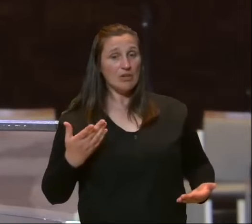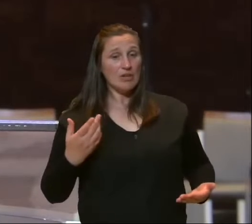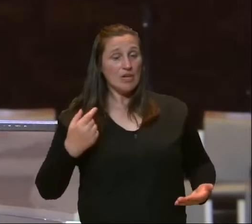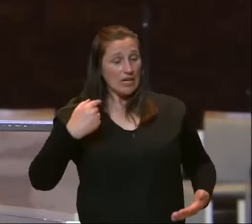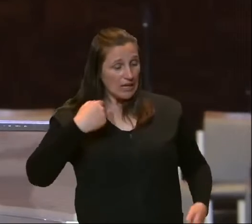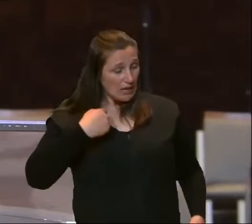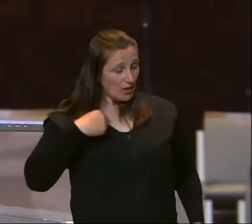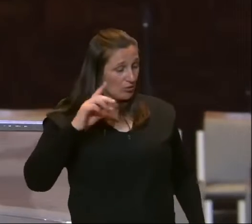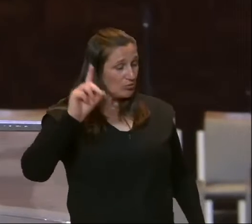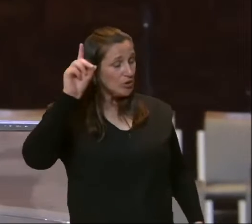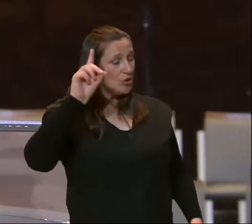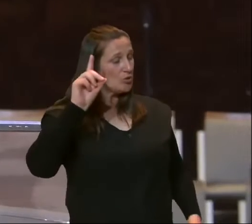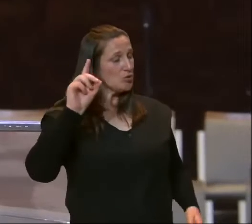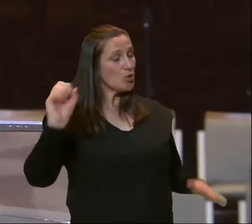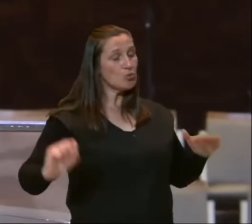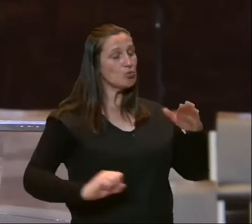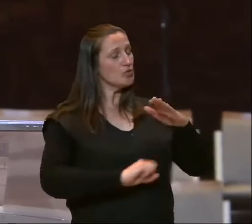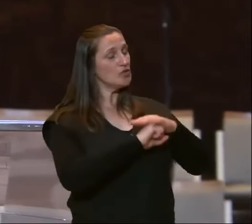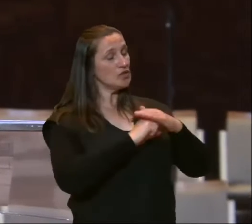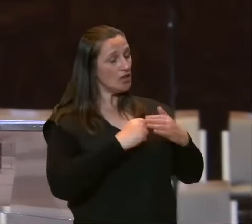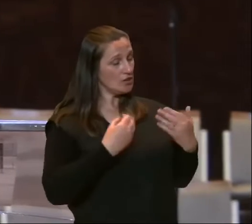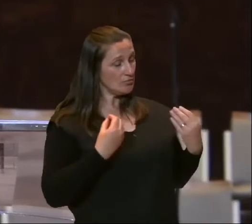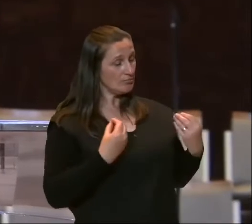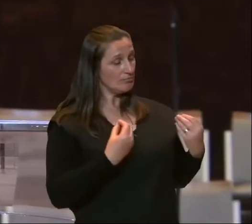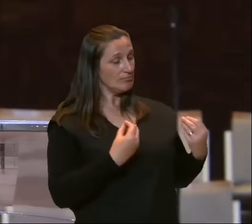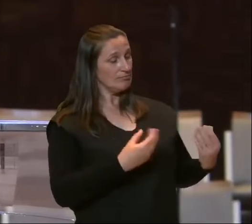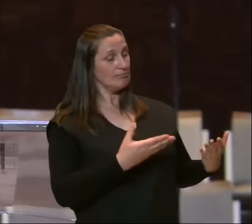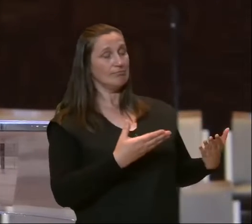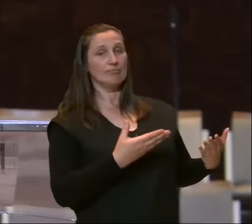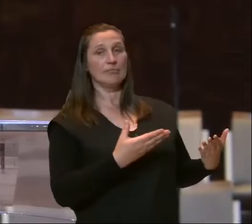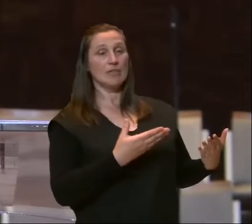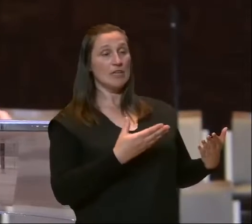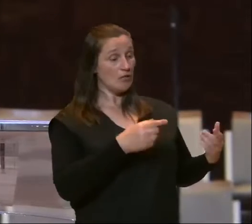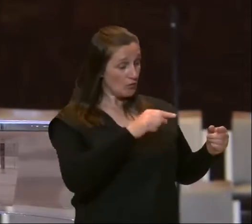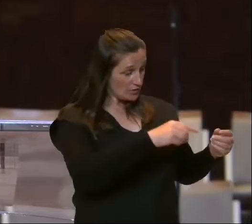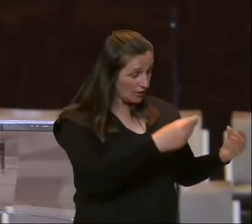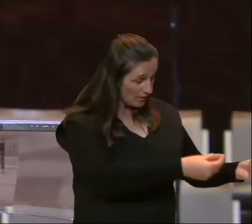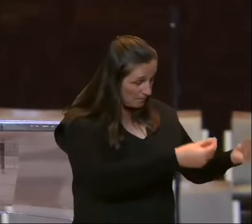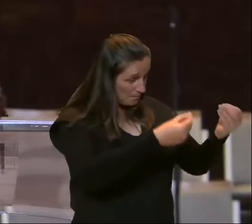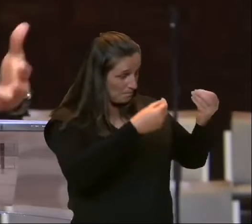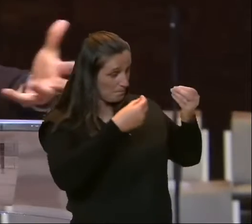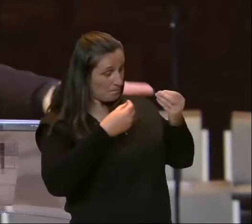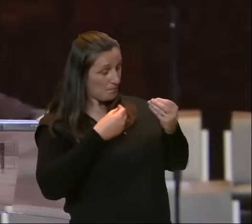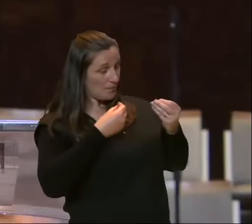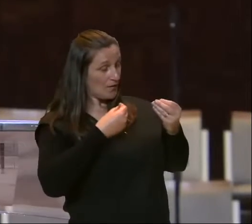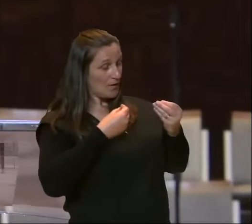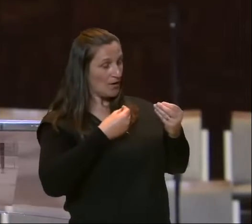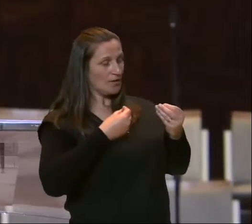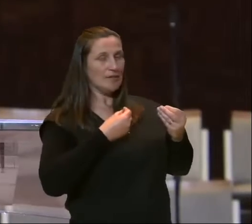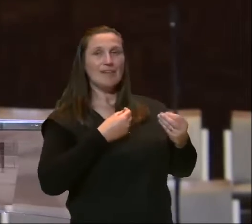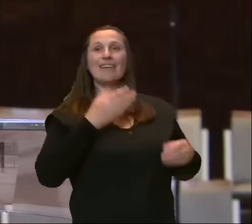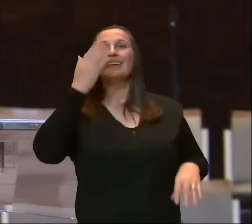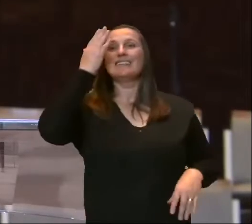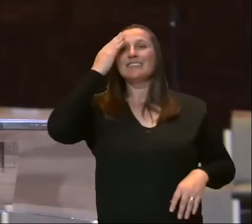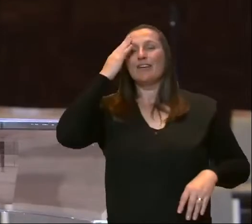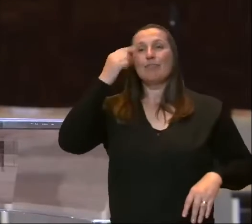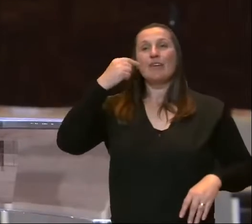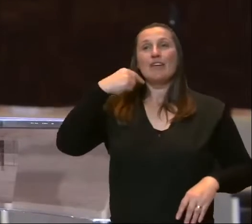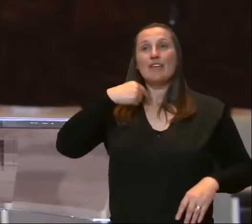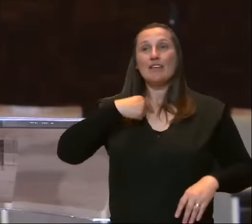sou suficiente para você, me entrega. E sabe, naquele dia eu fiz uma oração de